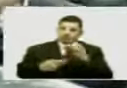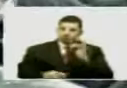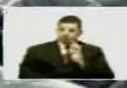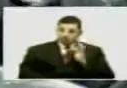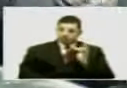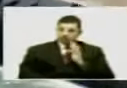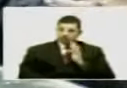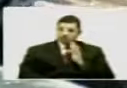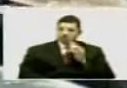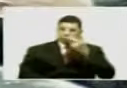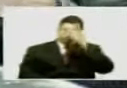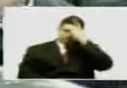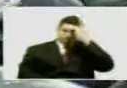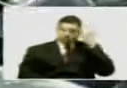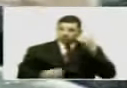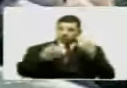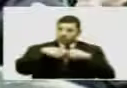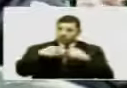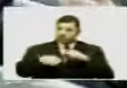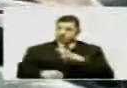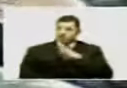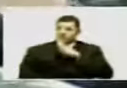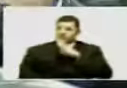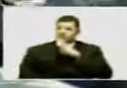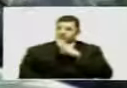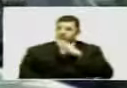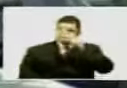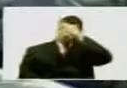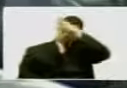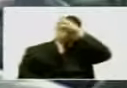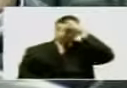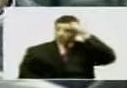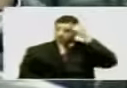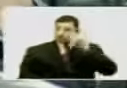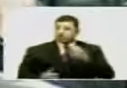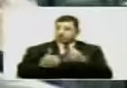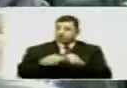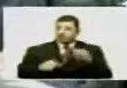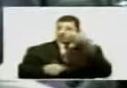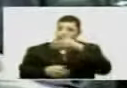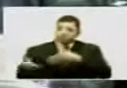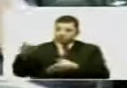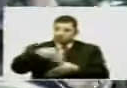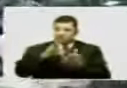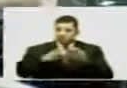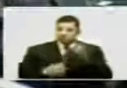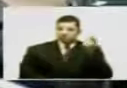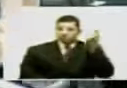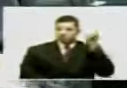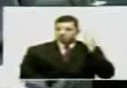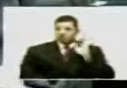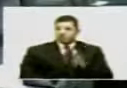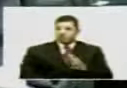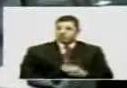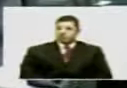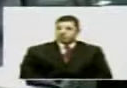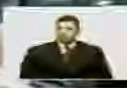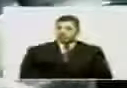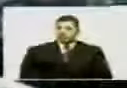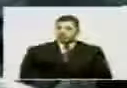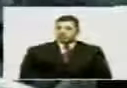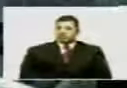técnicos, pessoas que pensam a cidade, que conhecem Manaus, que estão envolvidos já há muito tempo, da